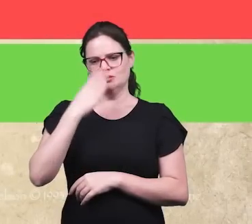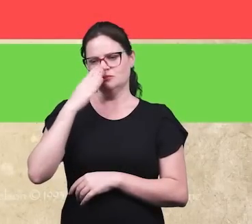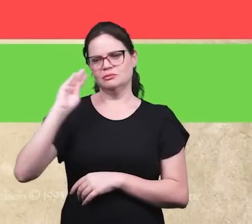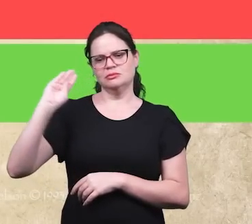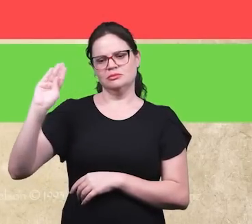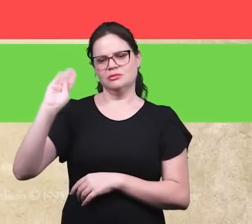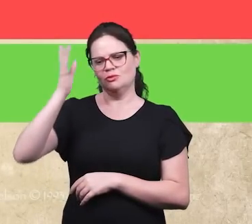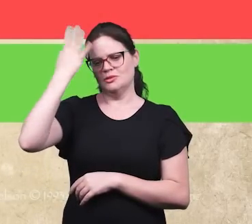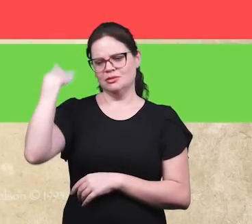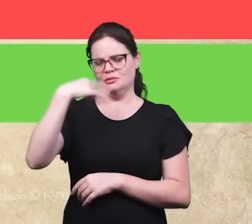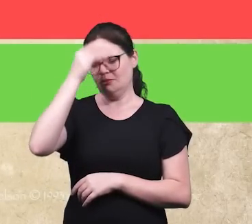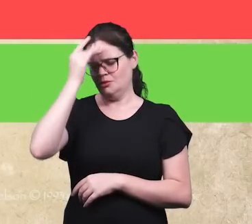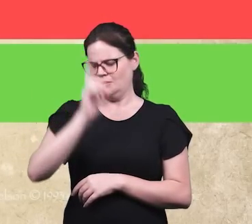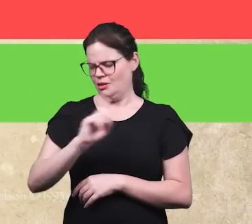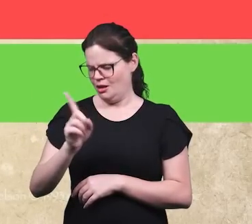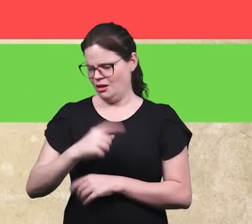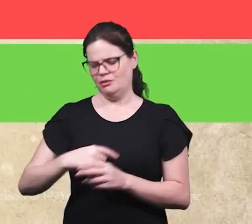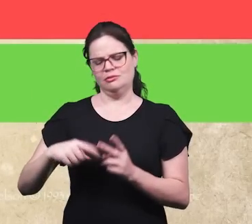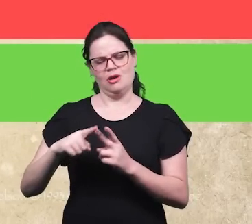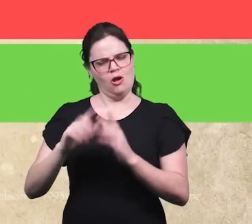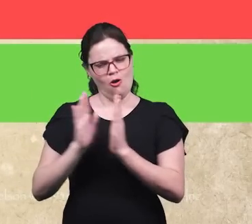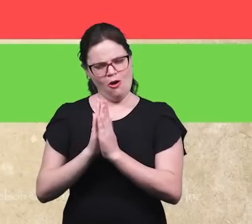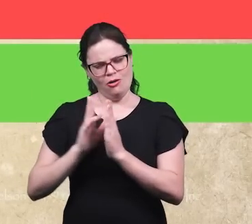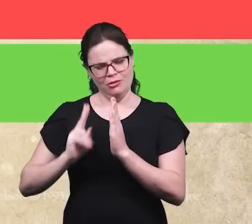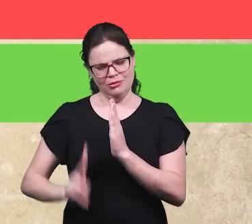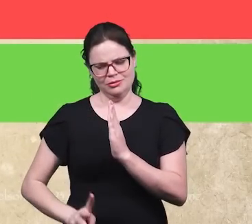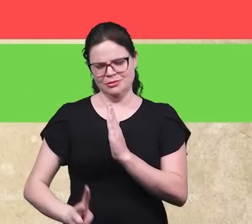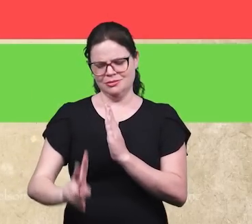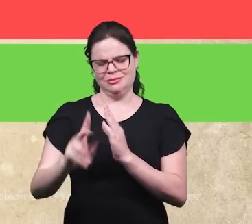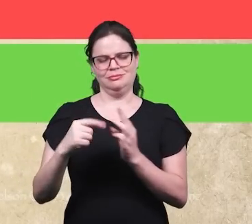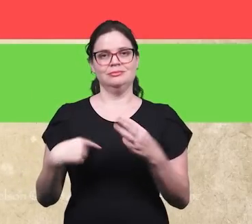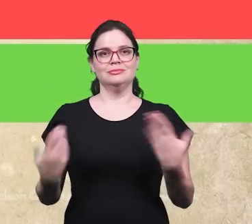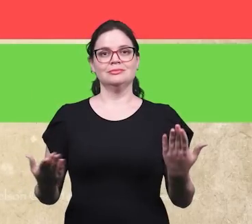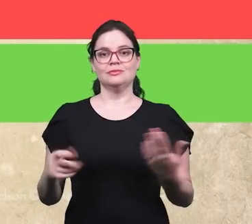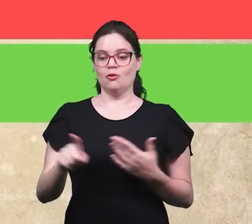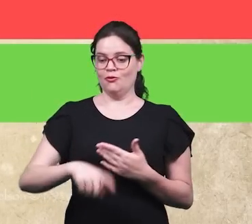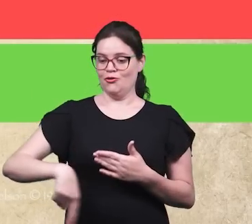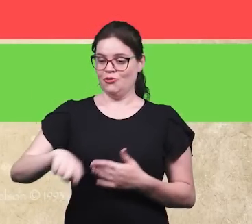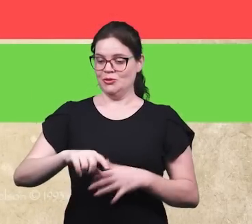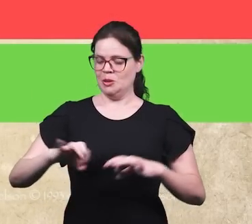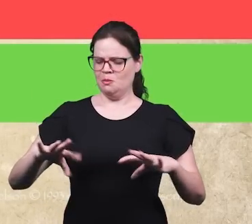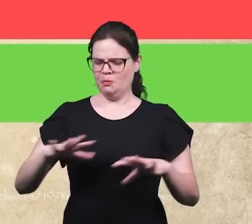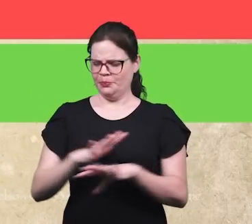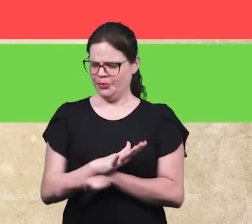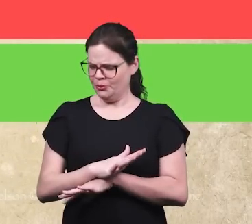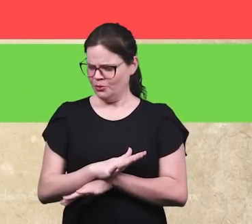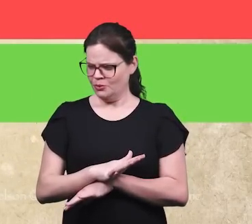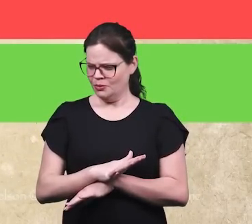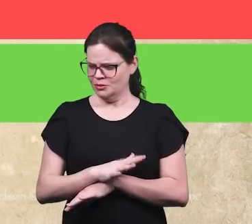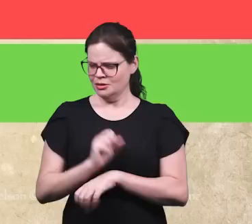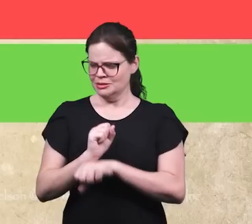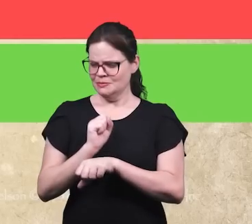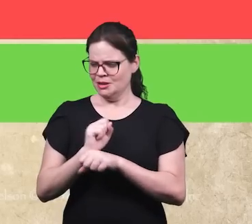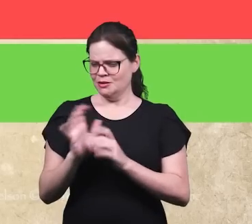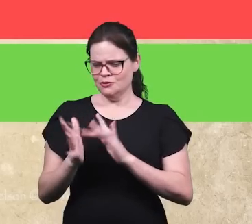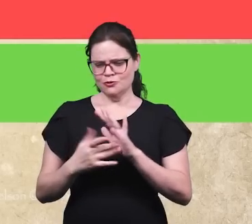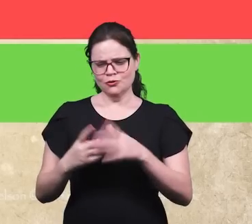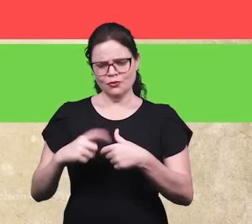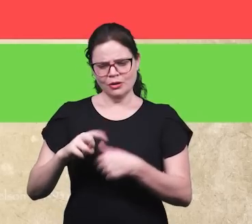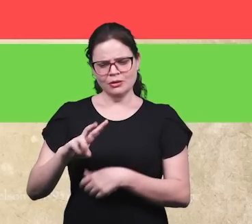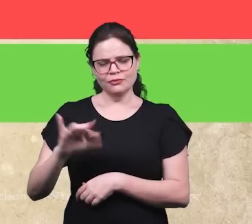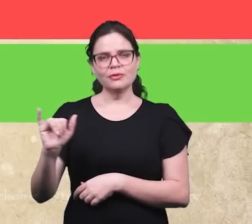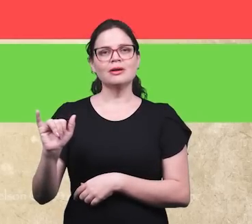Espírito. Orai sem cessar. A igreja, que está preparada para a vinda do